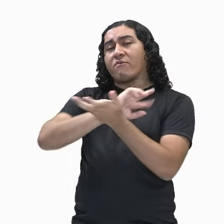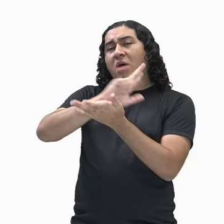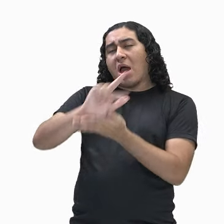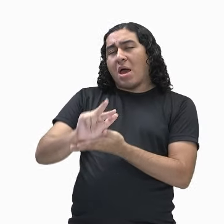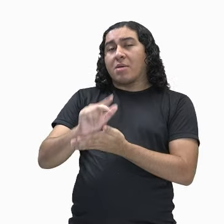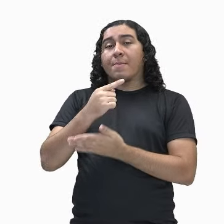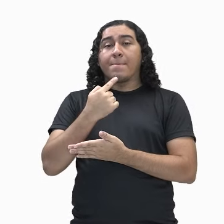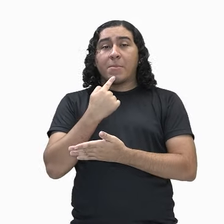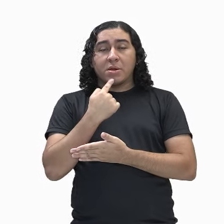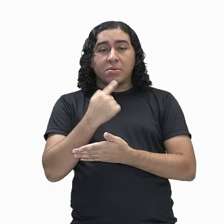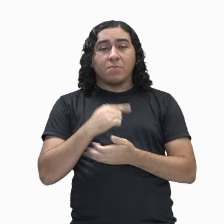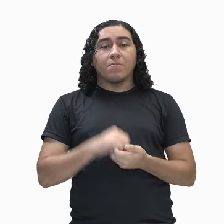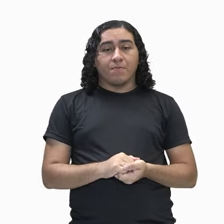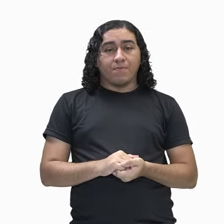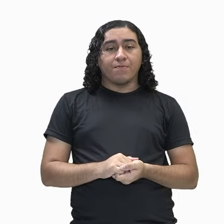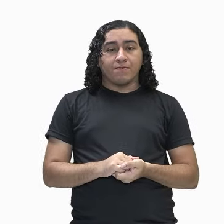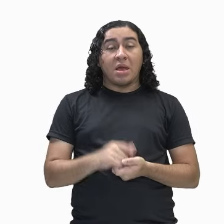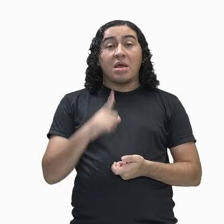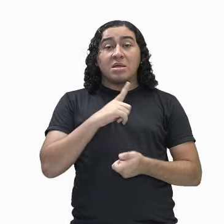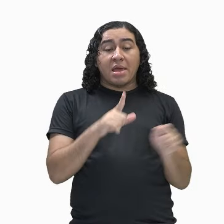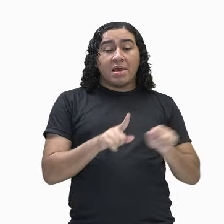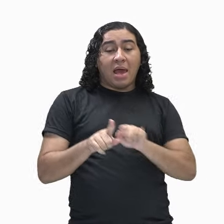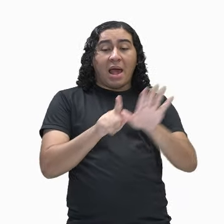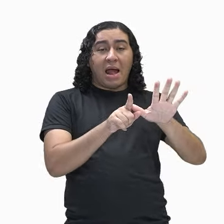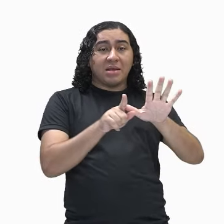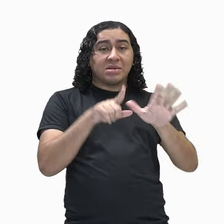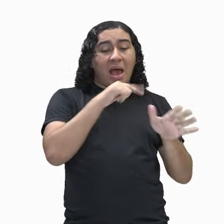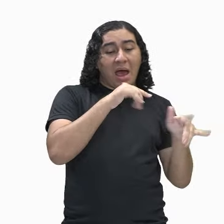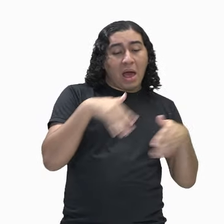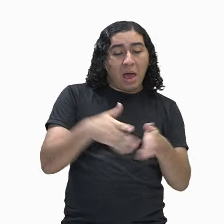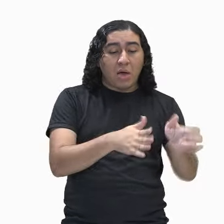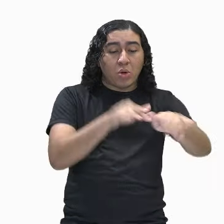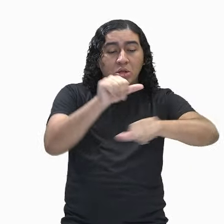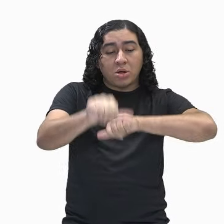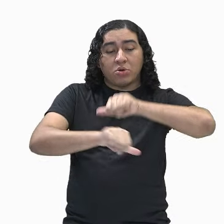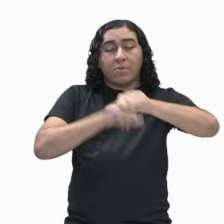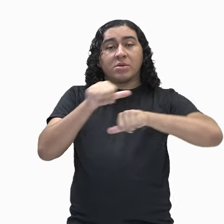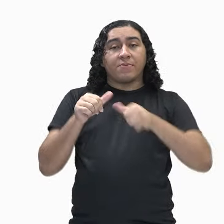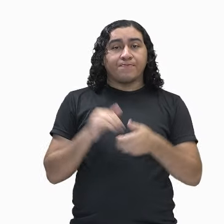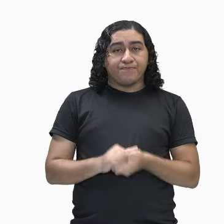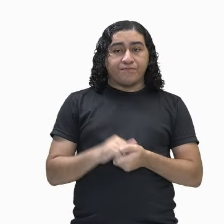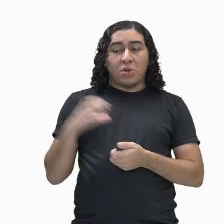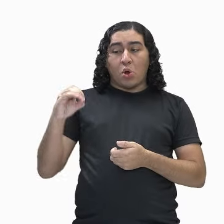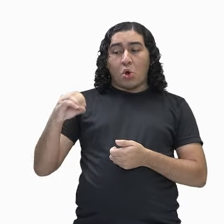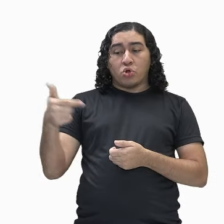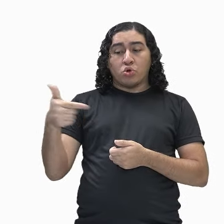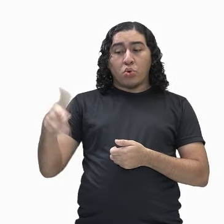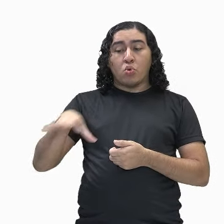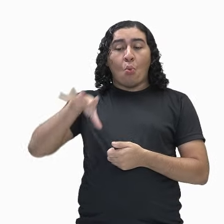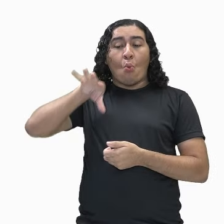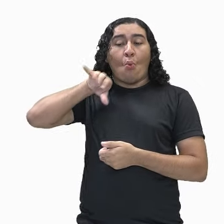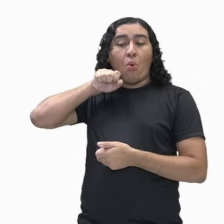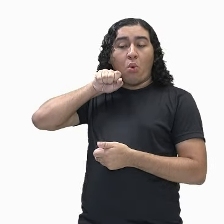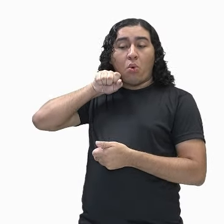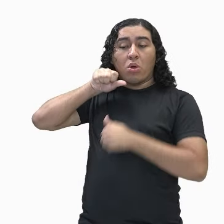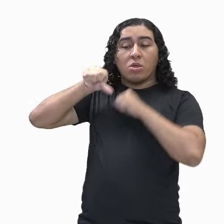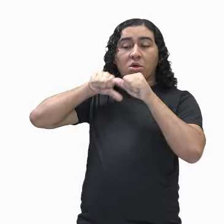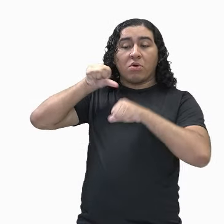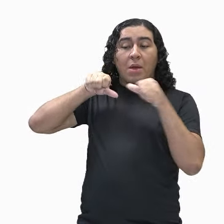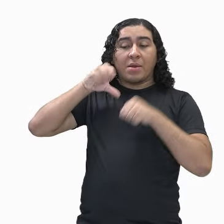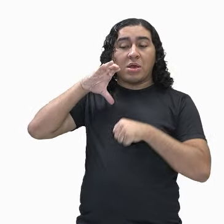a troca dos gases para a respiração dessas espécies, a troca do oxigênio pelo gás